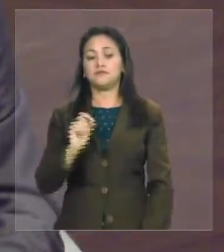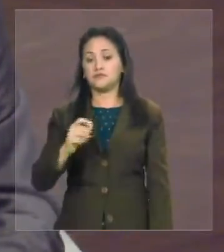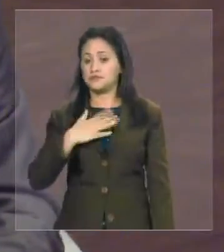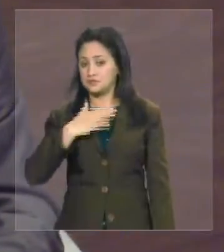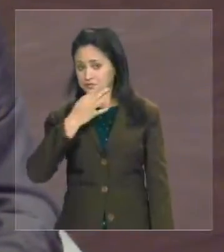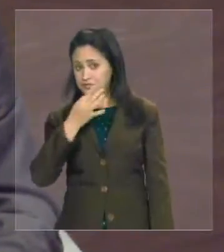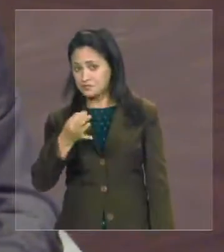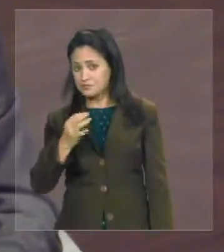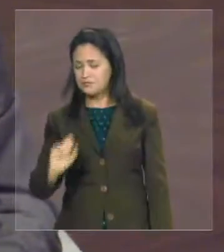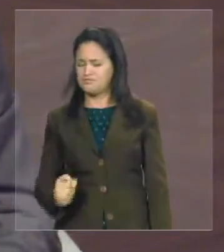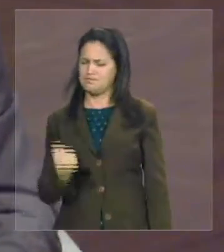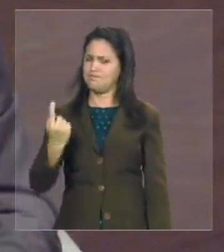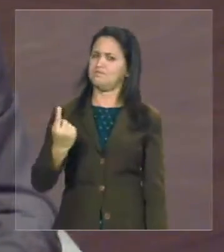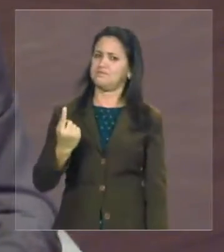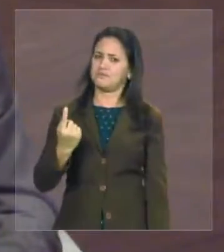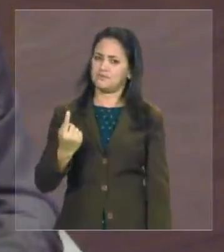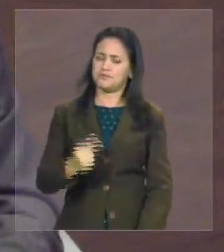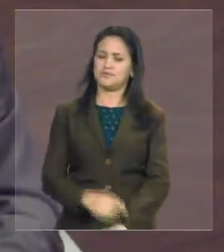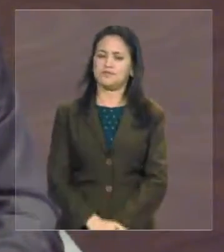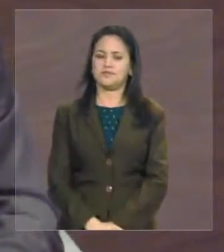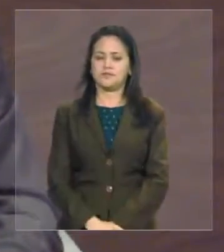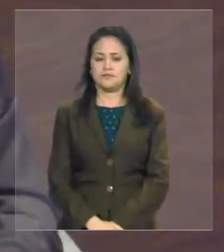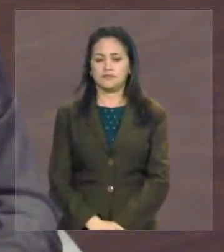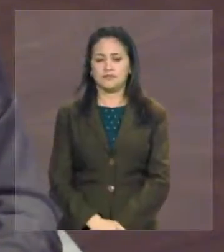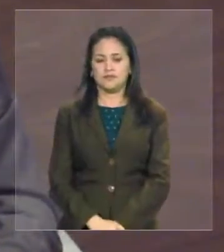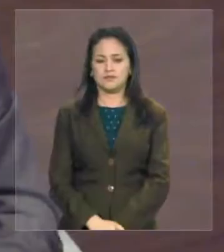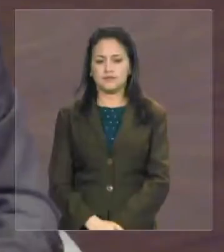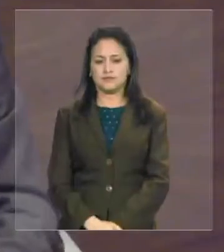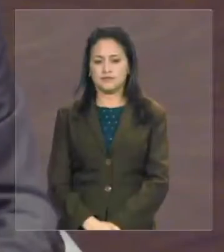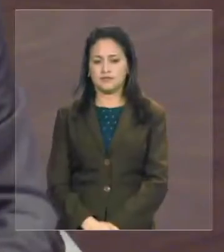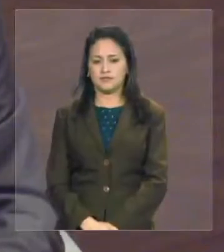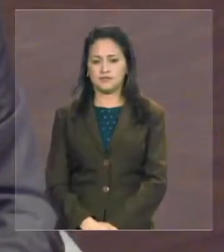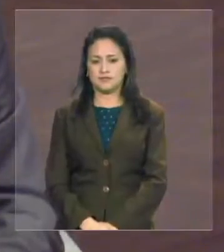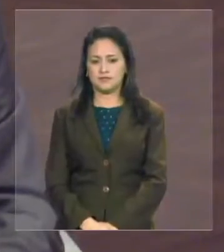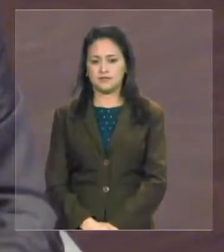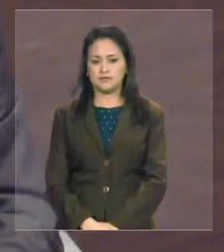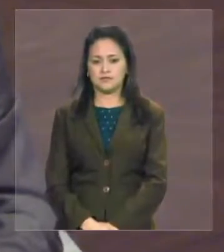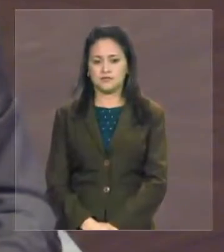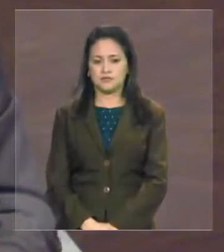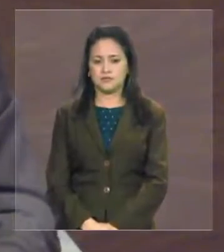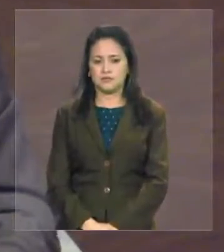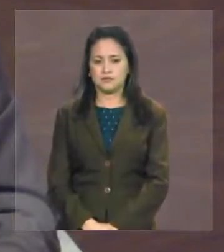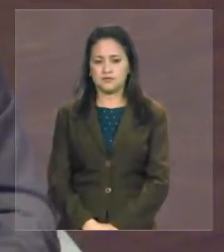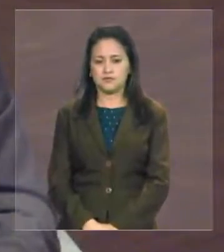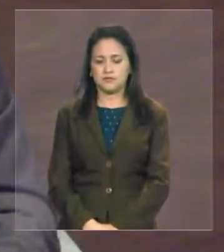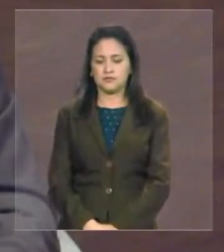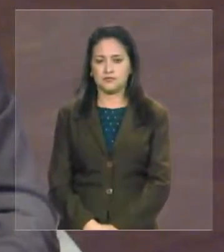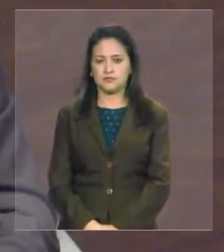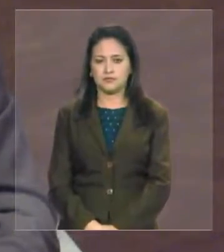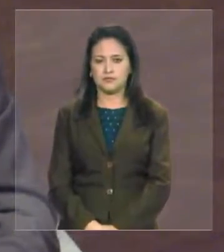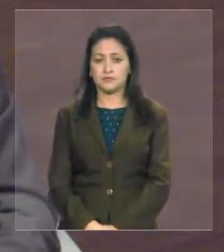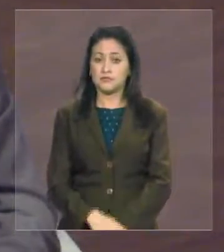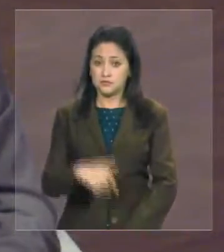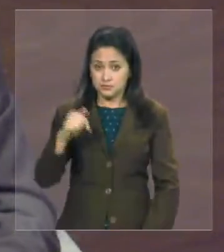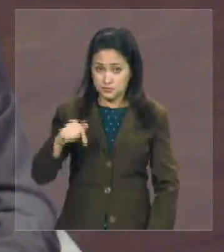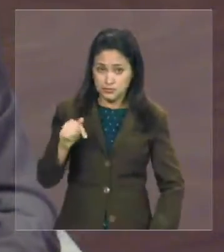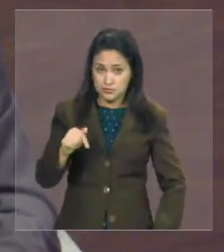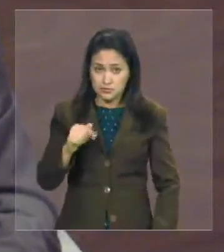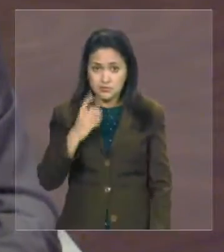muito estranho, deputado Otelino, é este parlamento, que